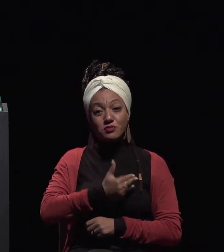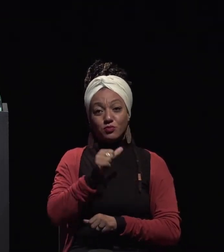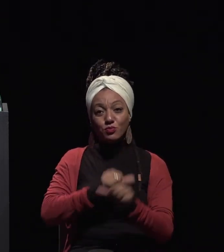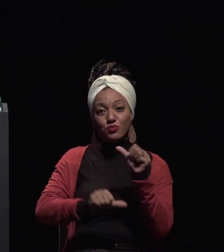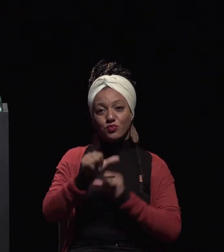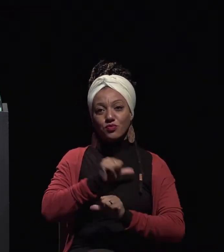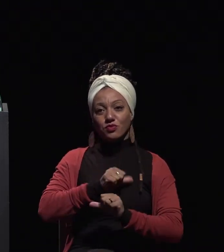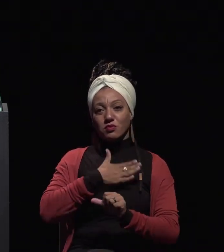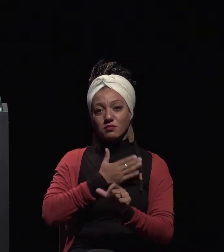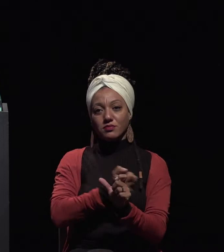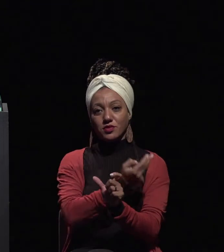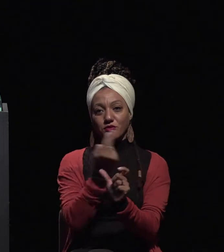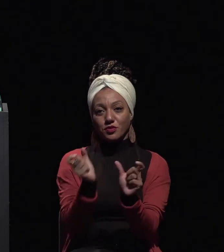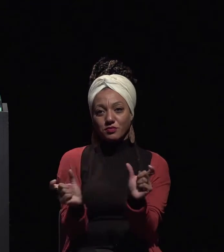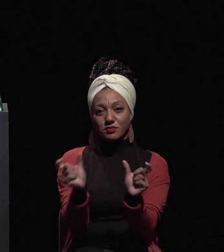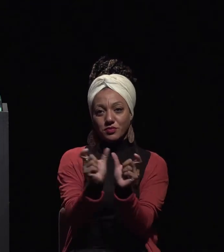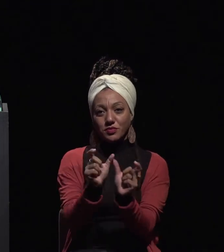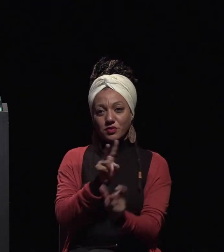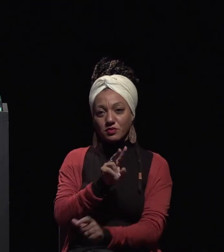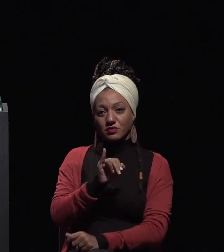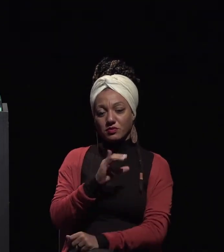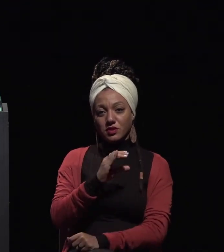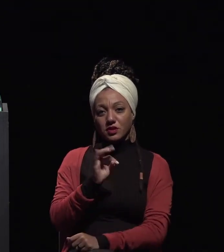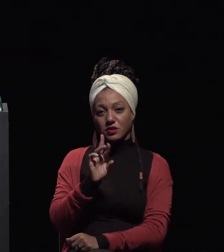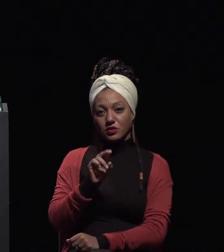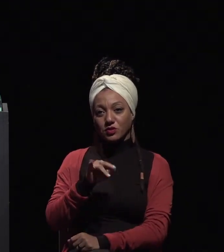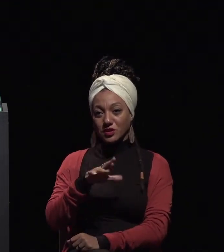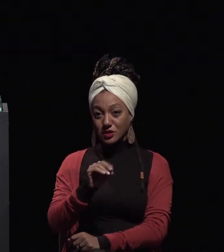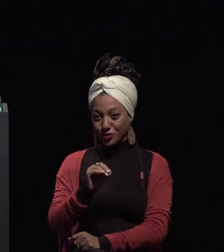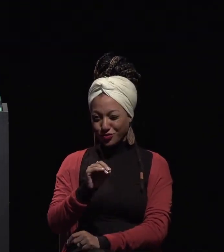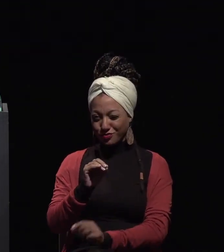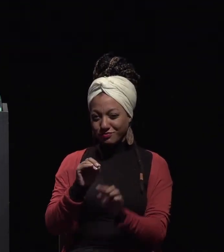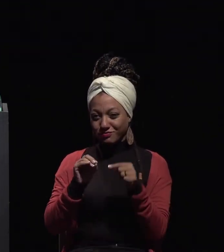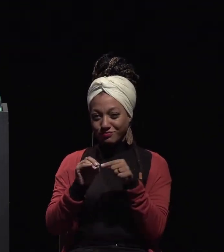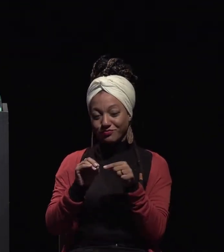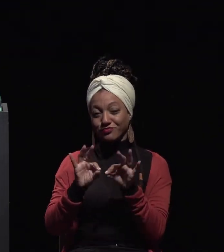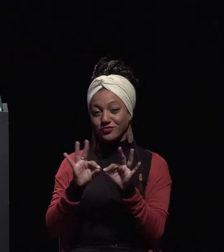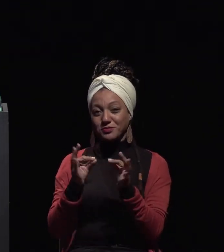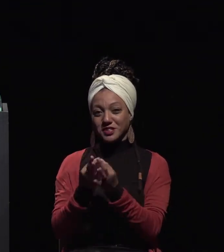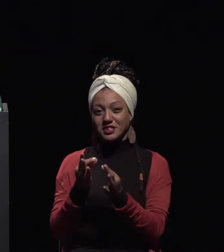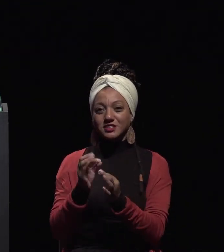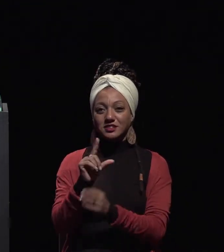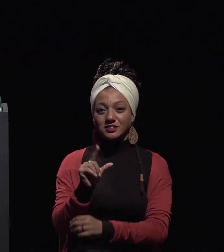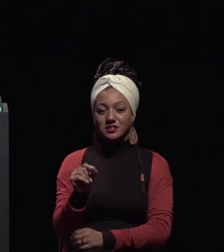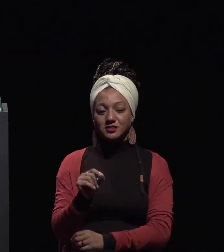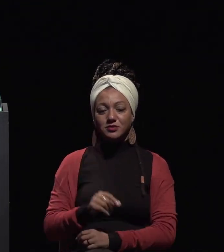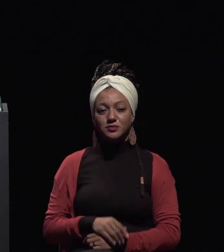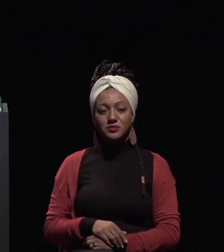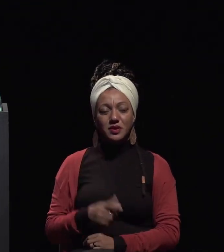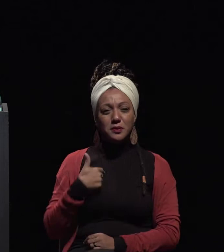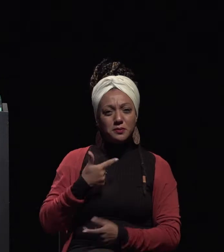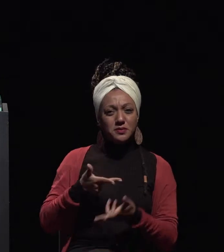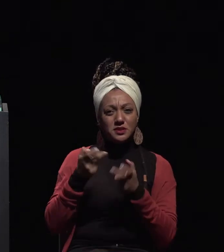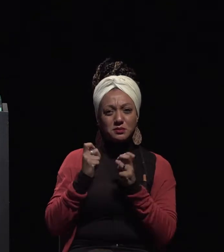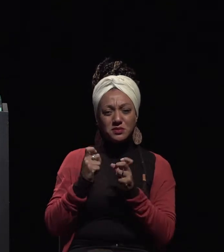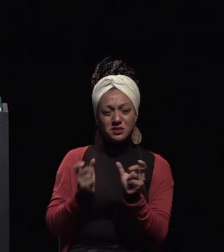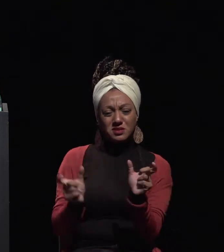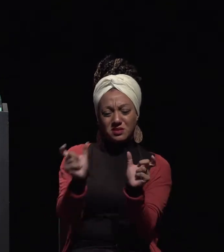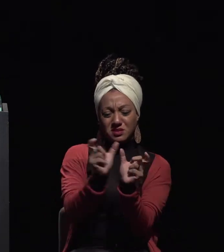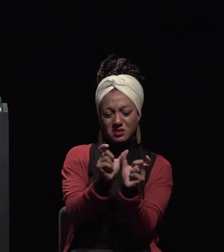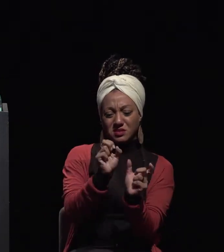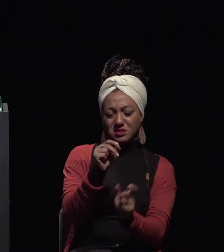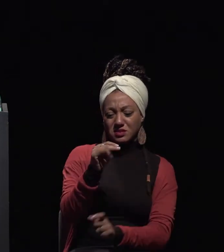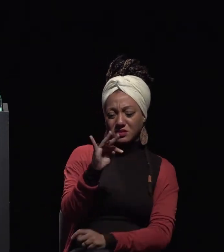ou adicionado, o tal do Victorino. Anos depois, eu descobri que nenhum nem outro contava muito sobre a minha